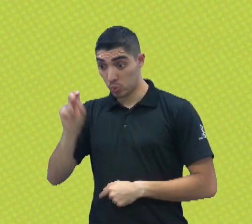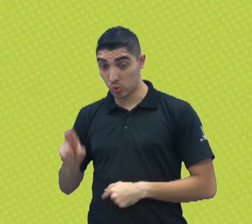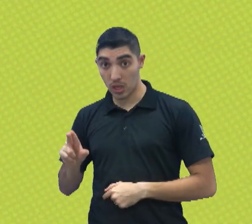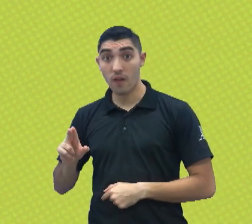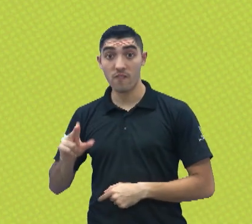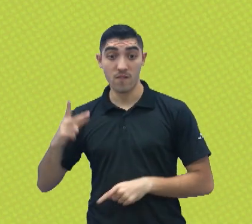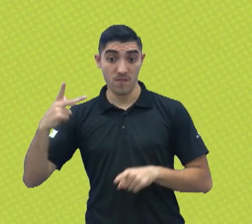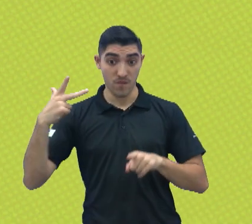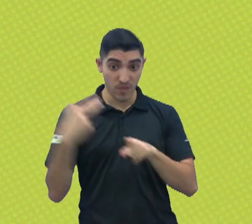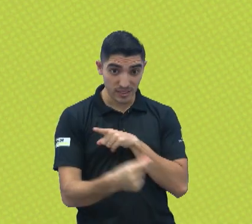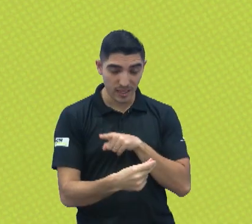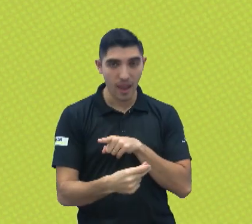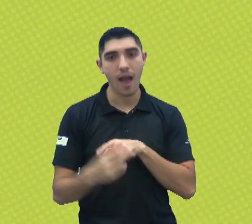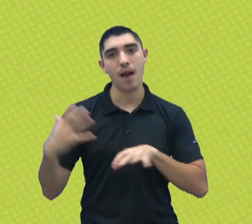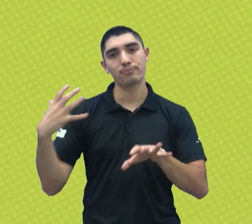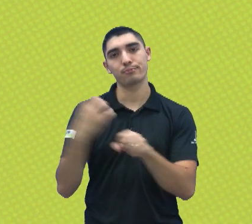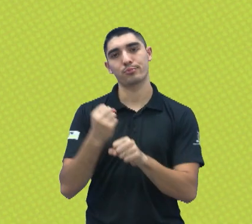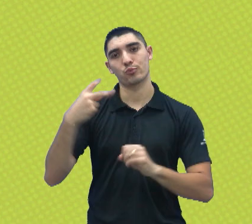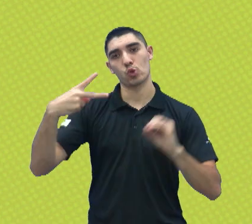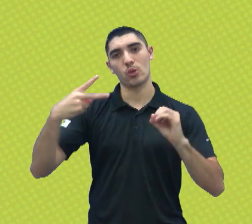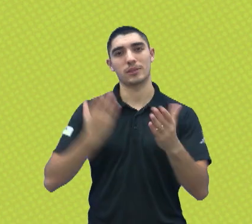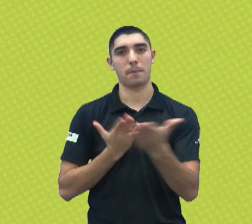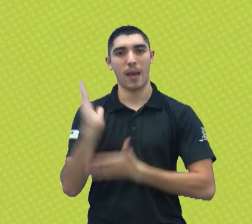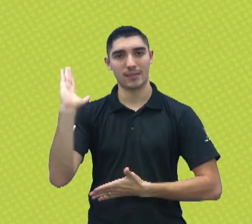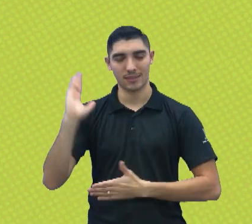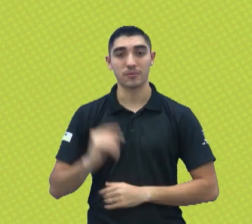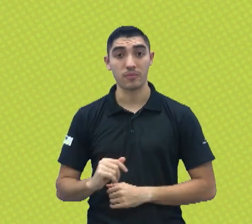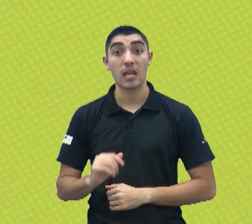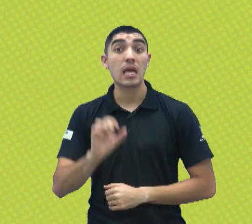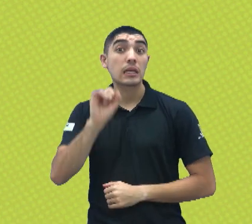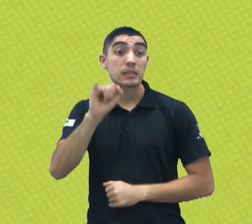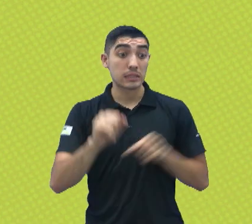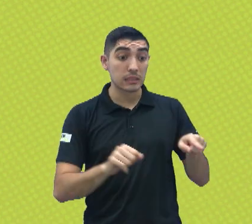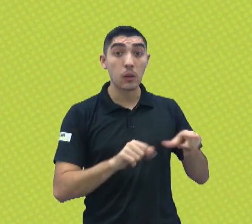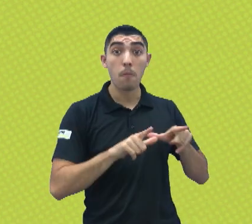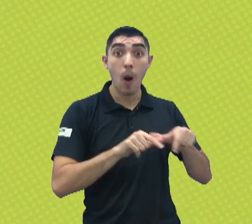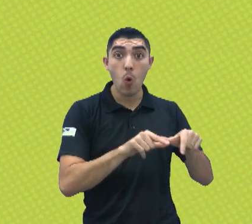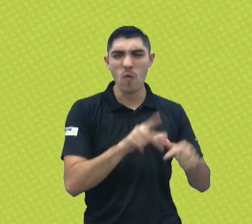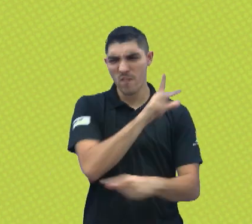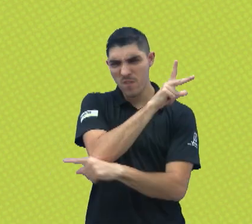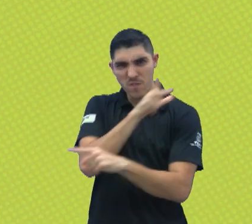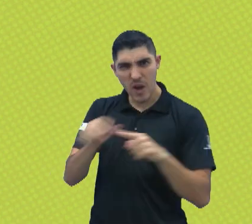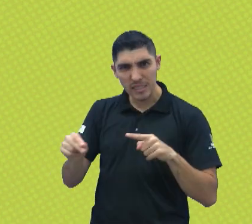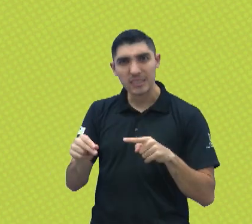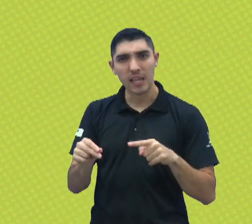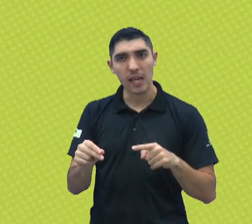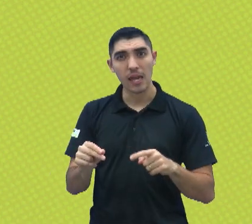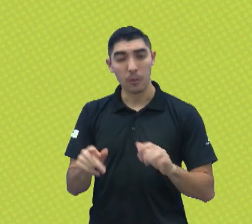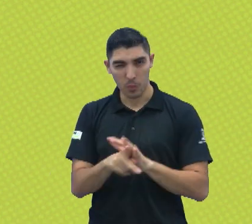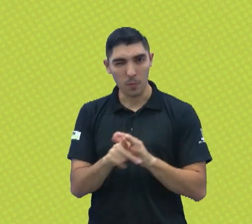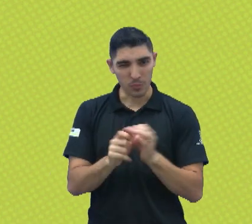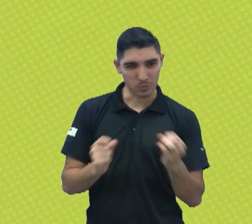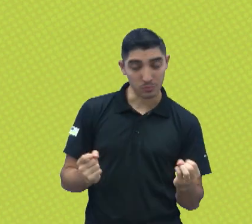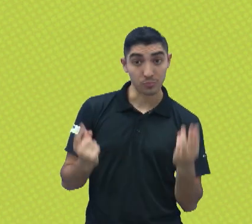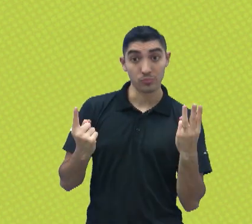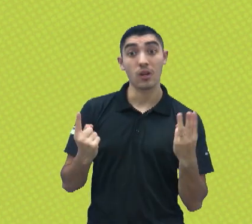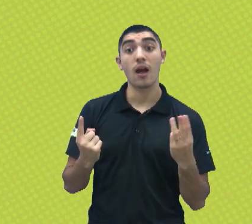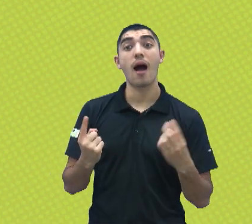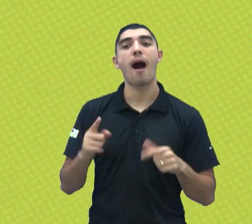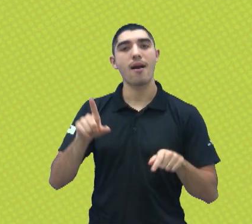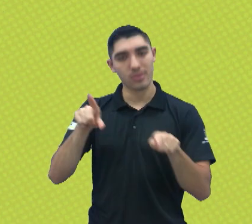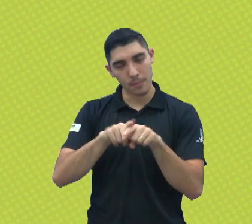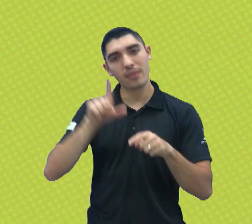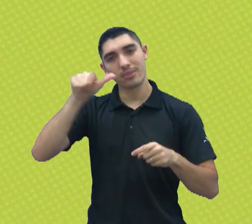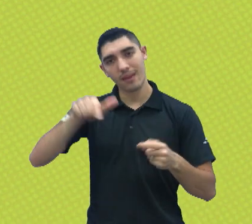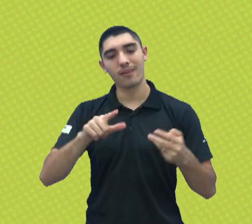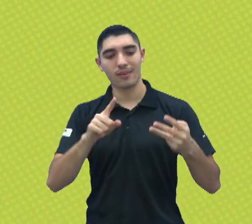série 2-0, está na final. Se o SESI Bauru devolver a derrota, mesmo jogando em Suzano, acontece o Golden Set, aquele 1 set